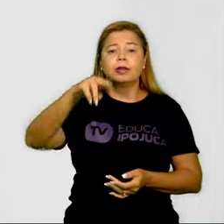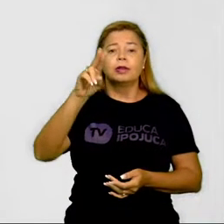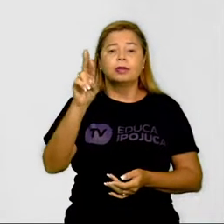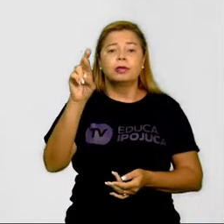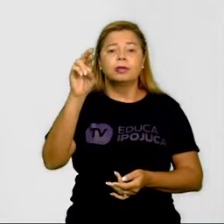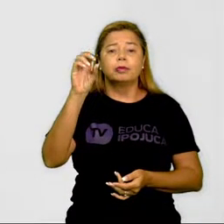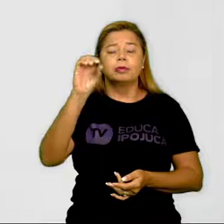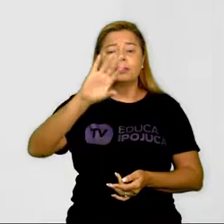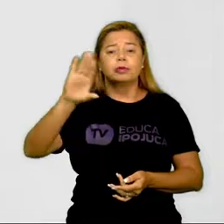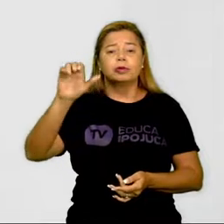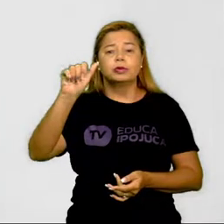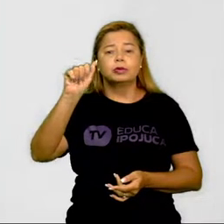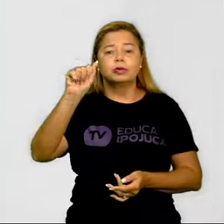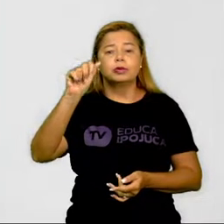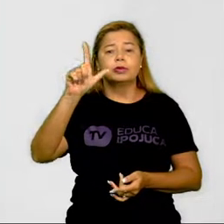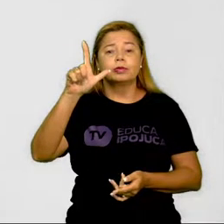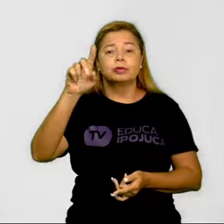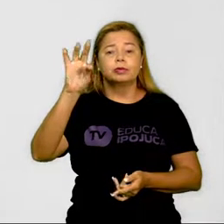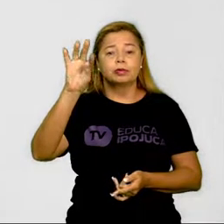Praia do Coupe,